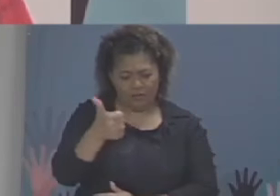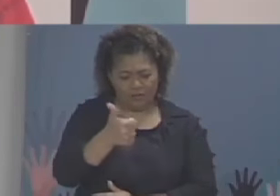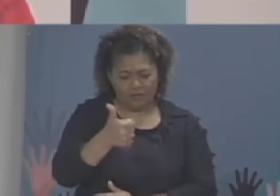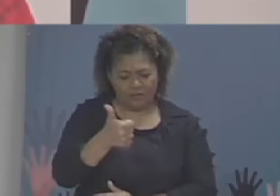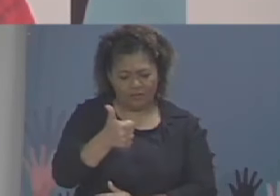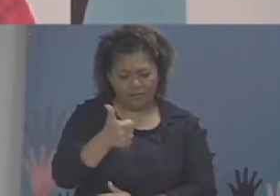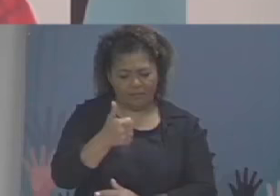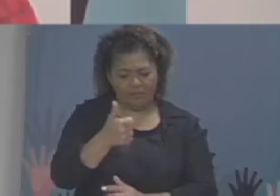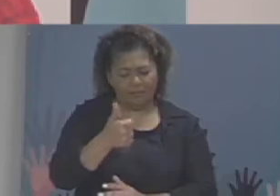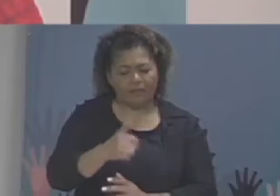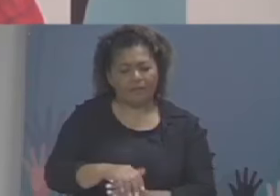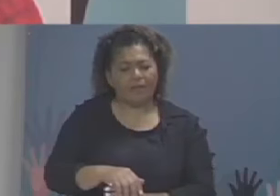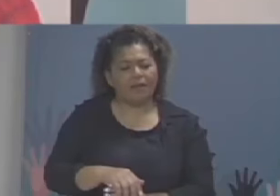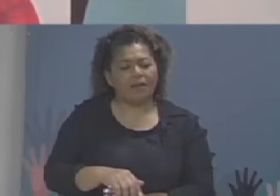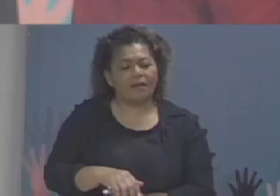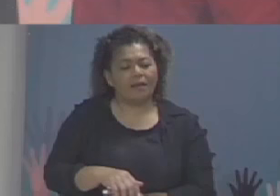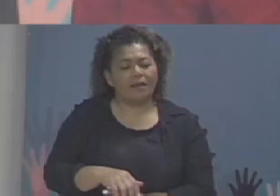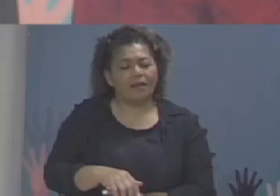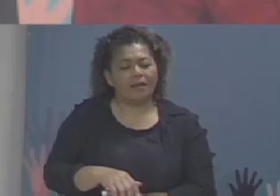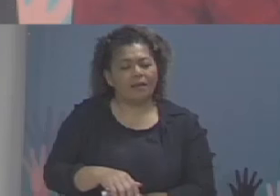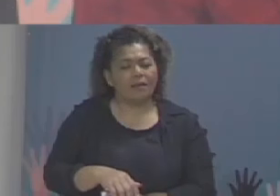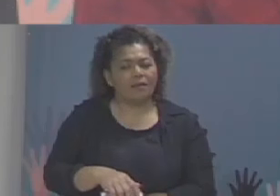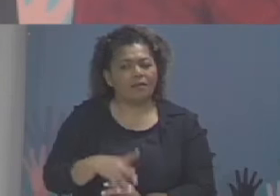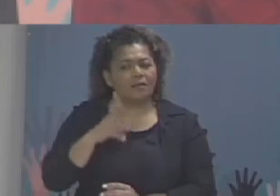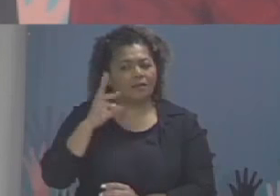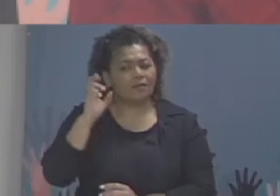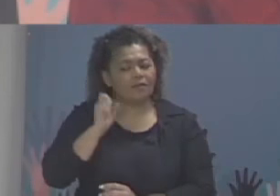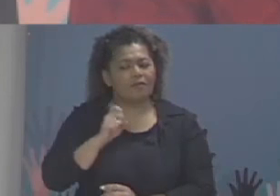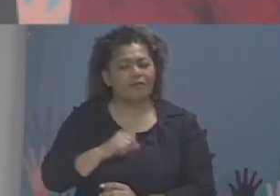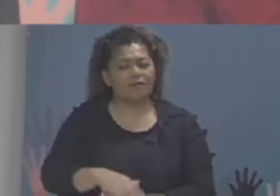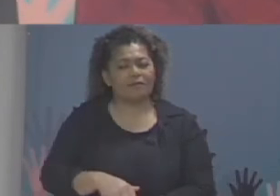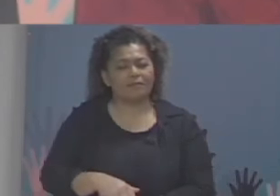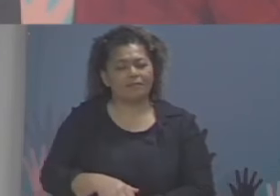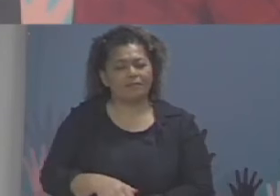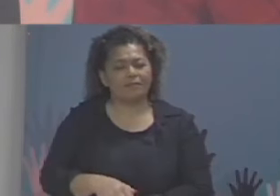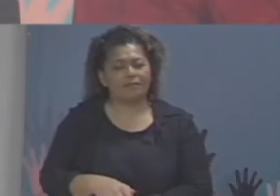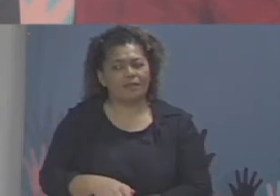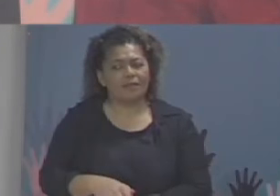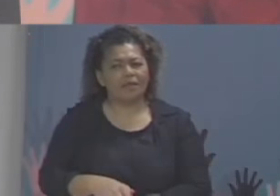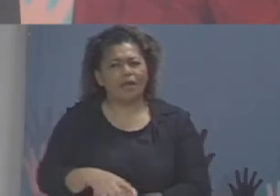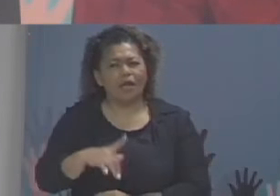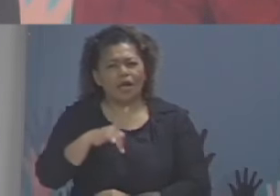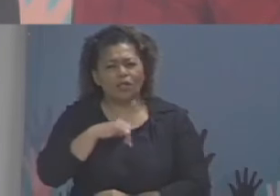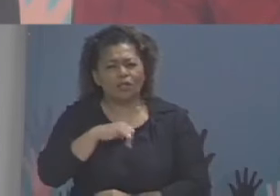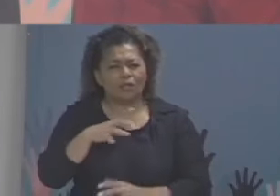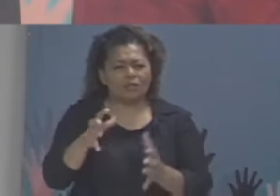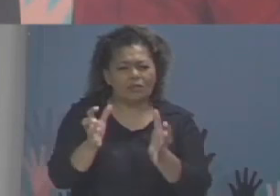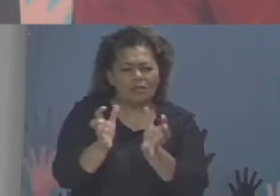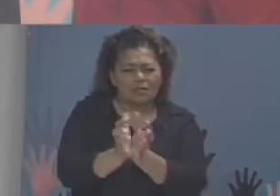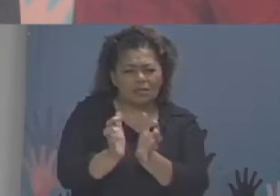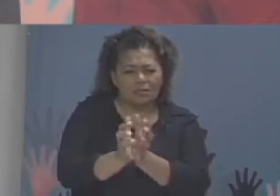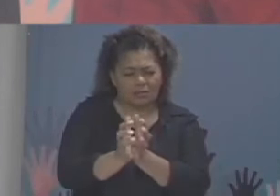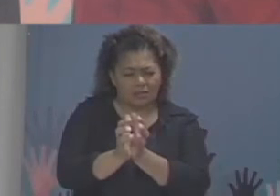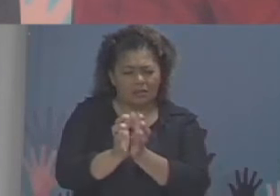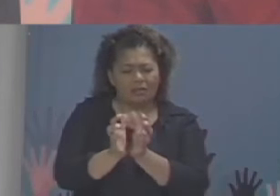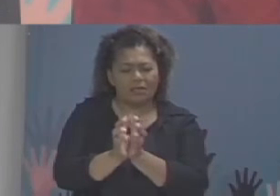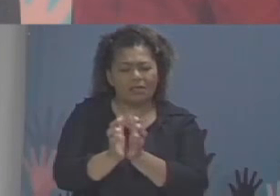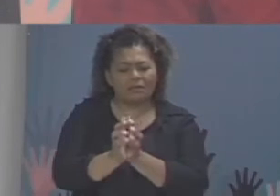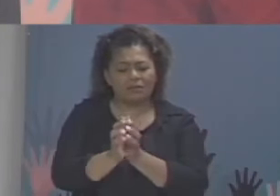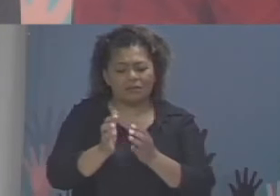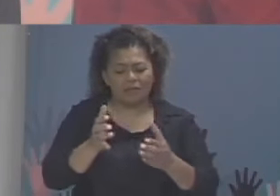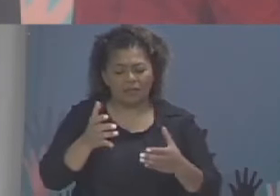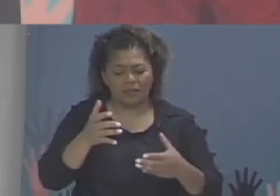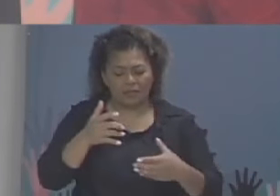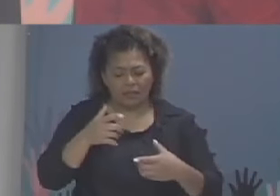Nós temos uma preocupação central na nossa plataforma, que, aliás, você já tocou nesse assunto, que a